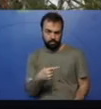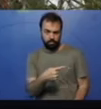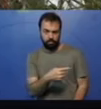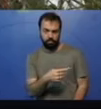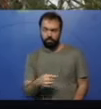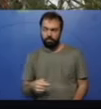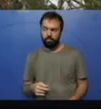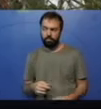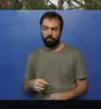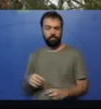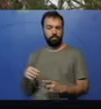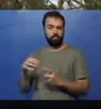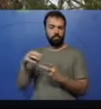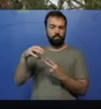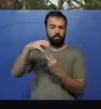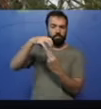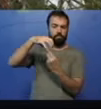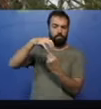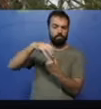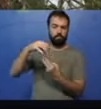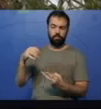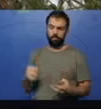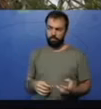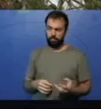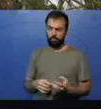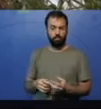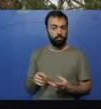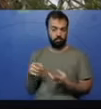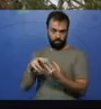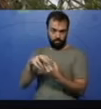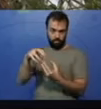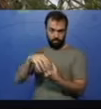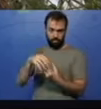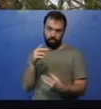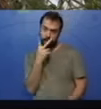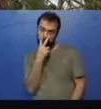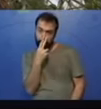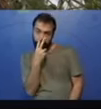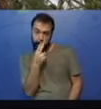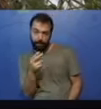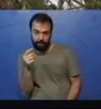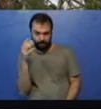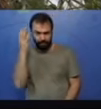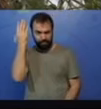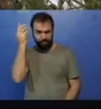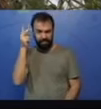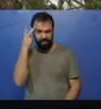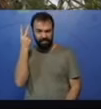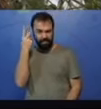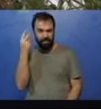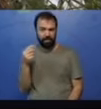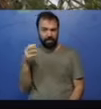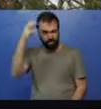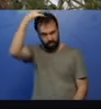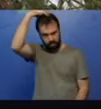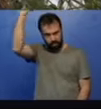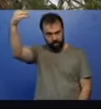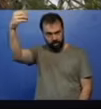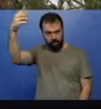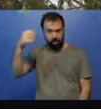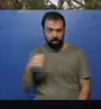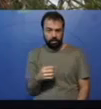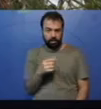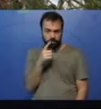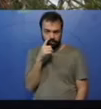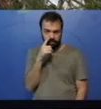E um cogumelo, um ser vivo também. Esse cogumelo é baseado na história da casinha dos Smurfs, né? Usaram esse cogumelo como